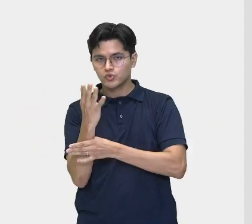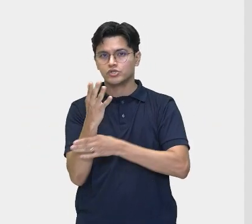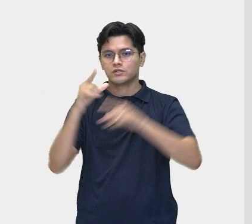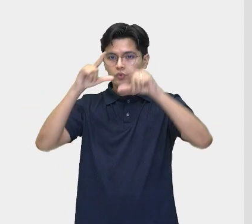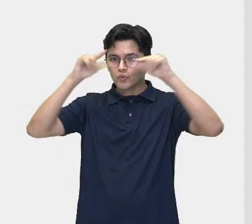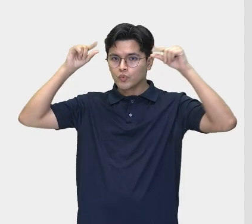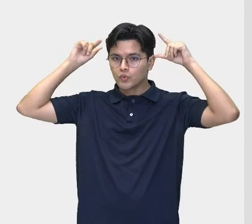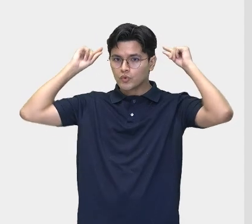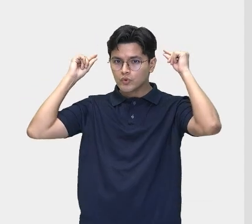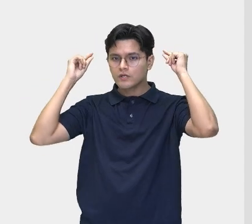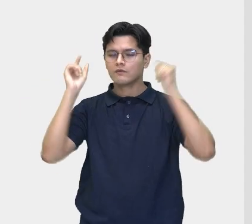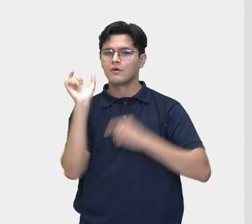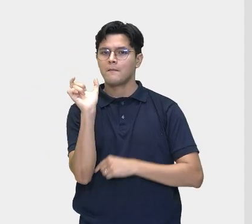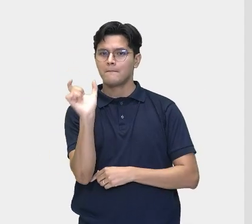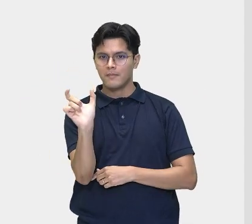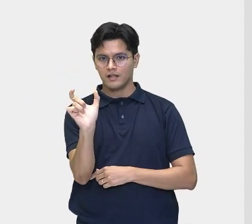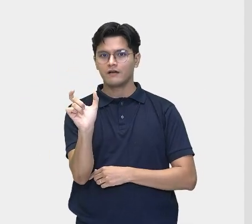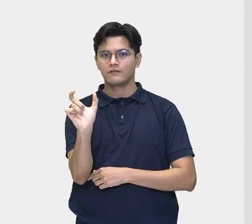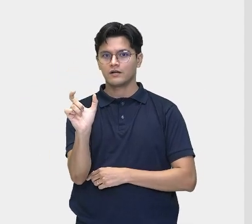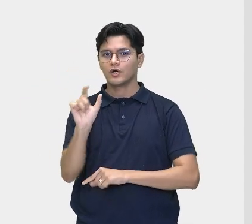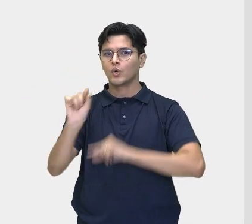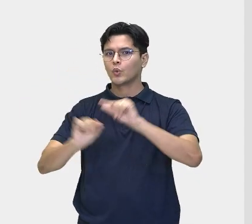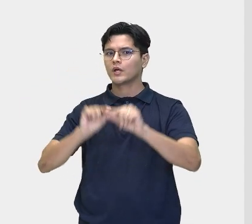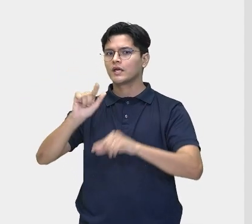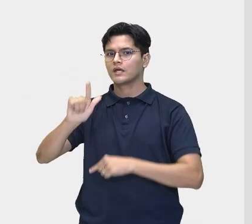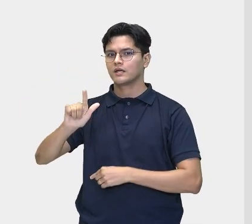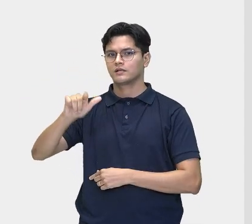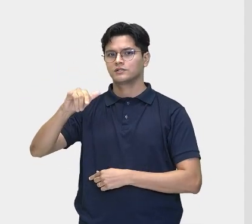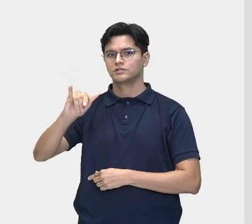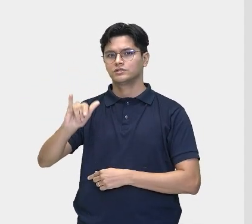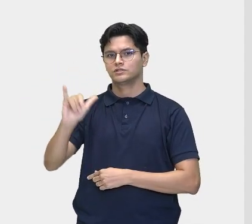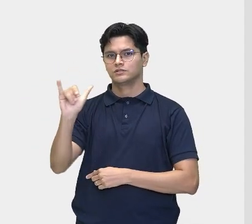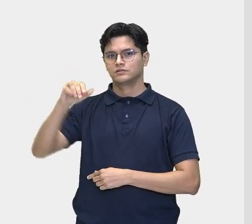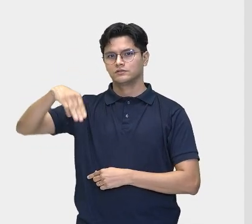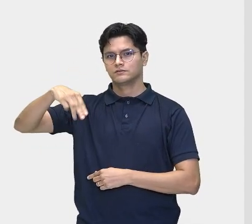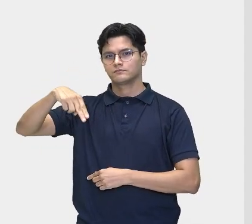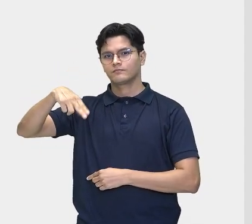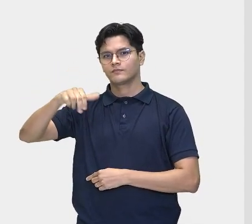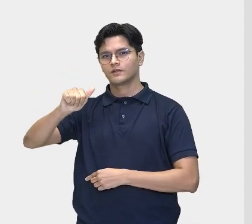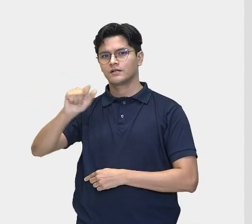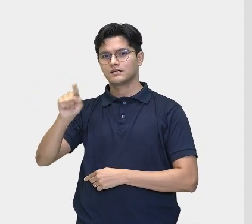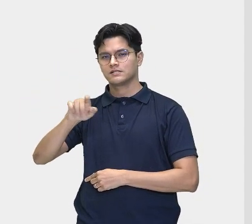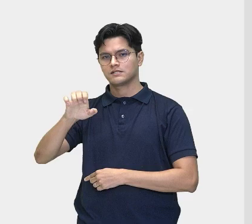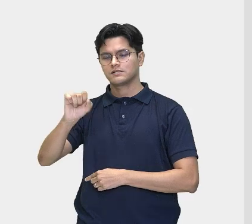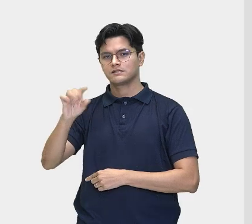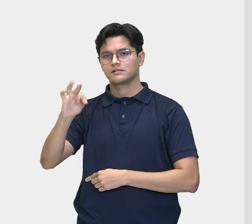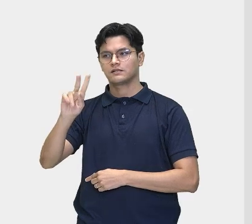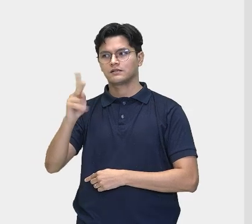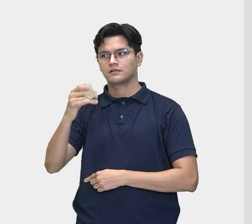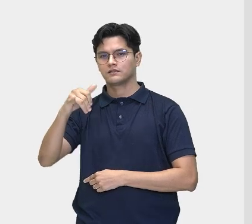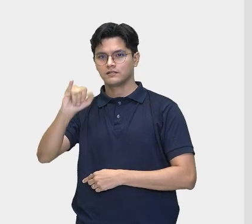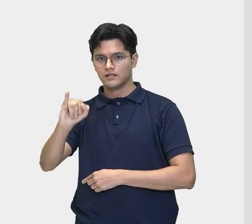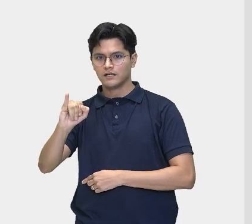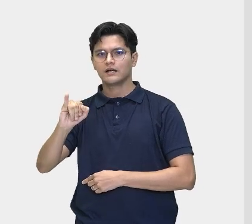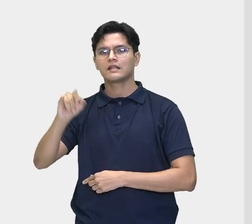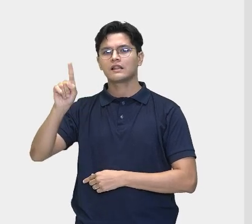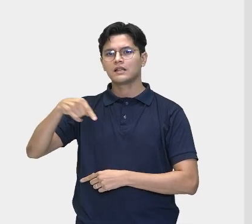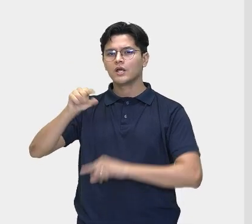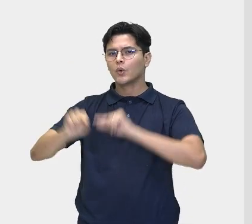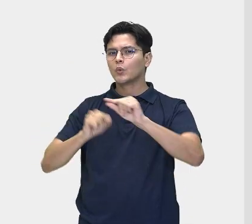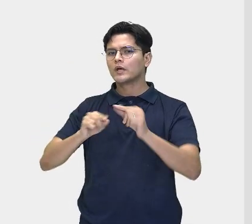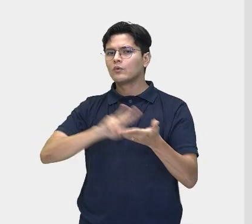palavra treinar. É uma prática muito antiga e remonta aos tempos da Grécia Antiga, onde os